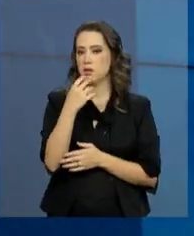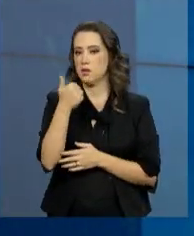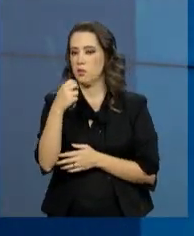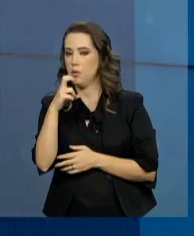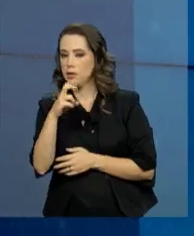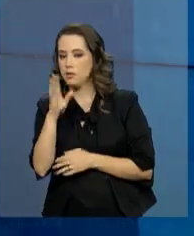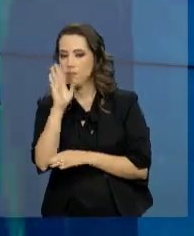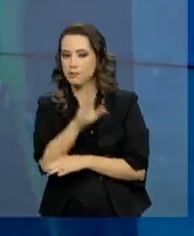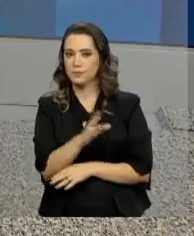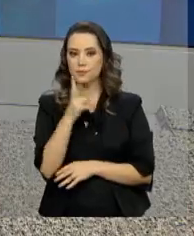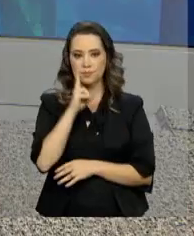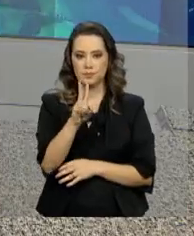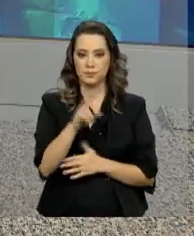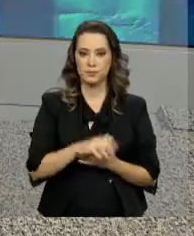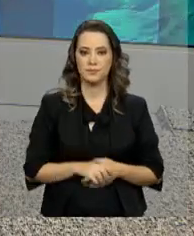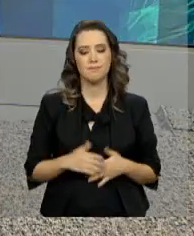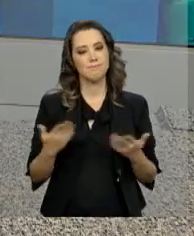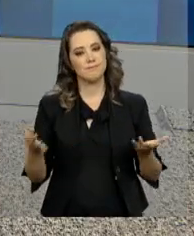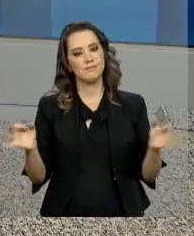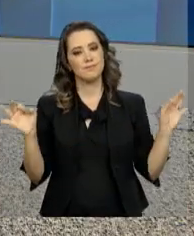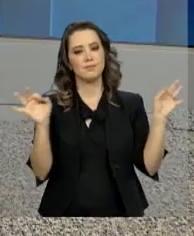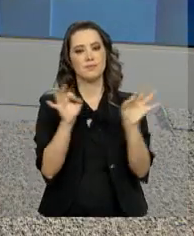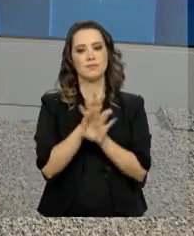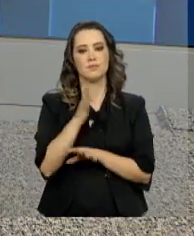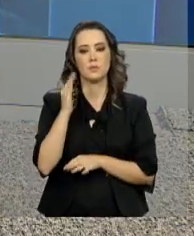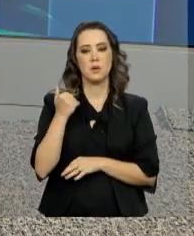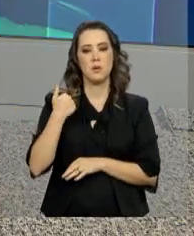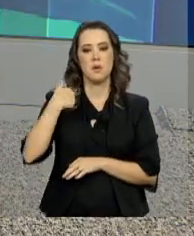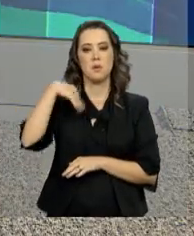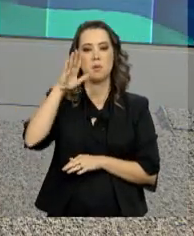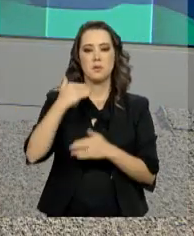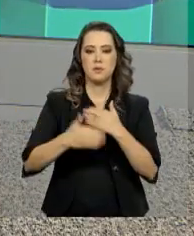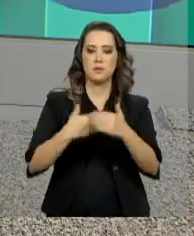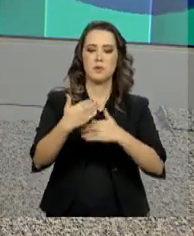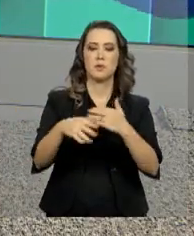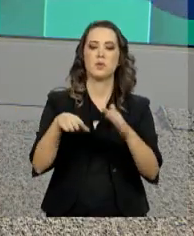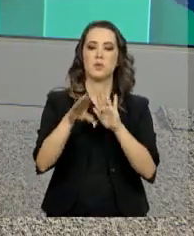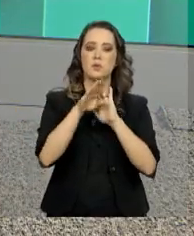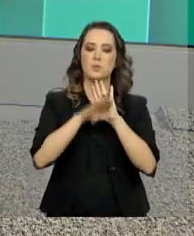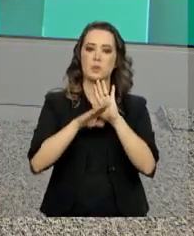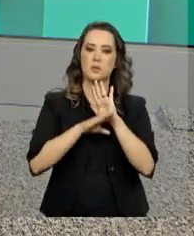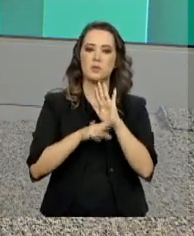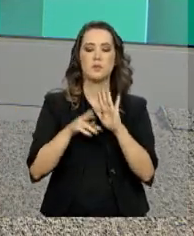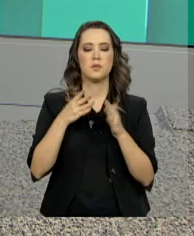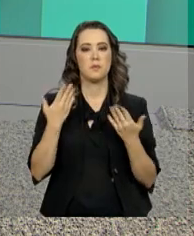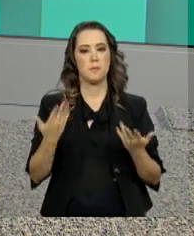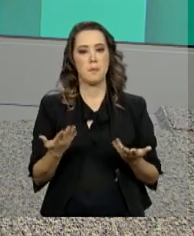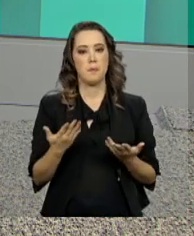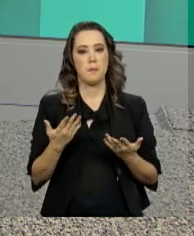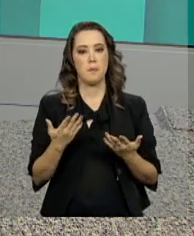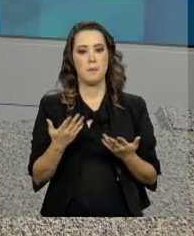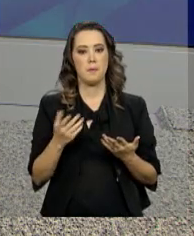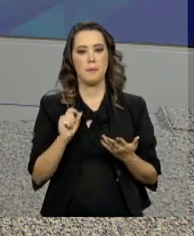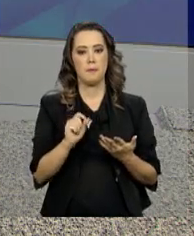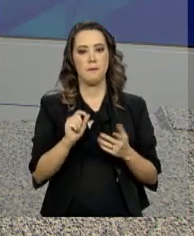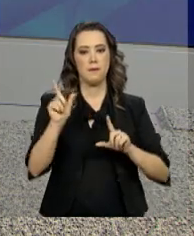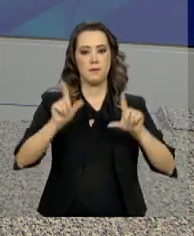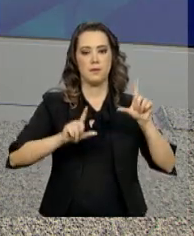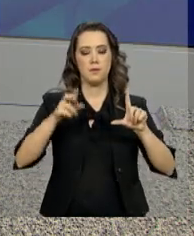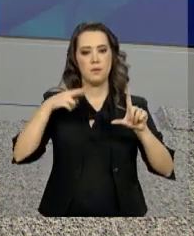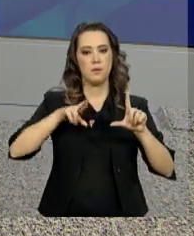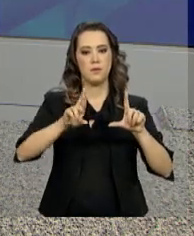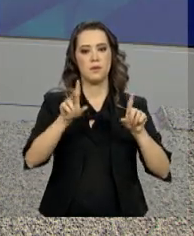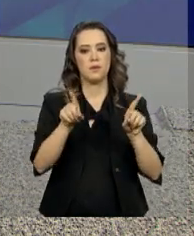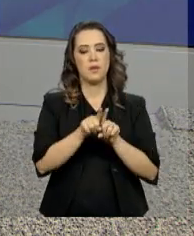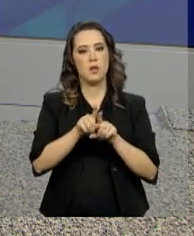tarde não perca e nós ficamos por aqui mais você segue com a nossa programação a na tv e ao